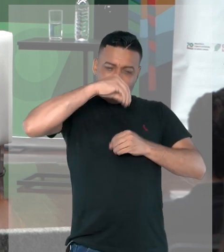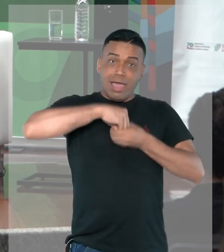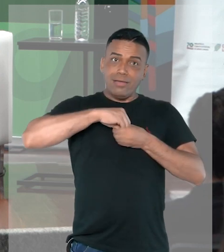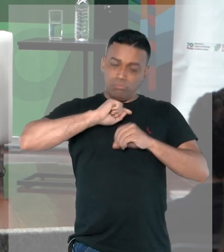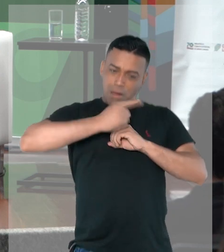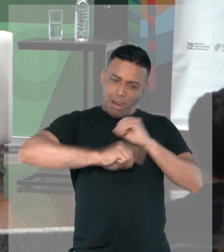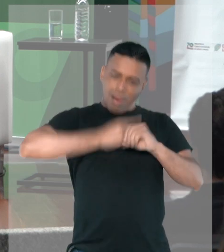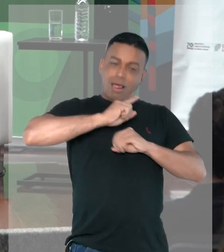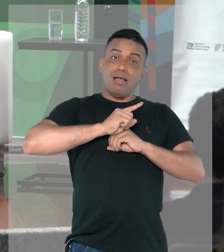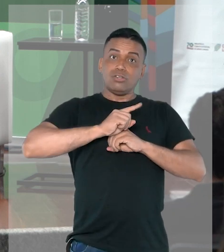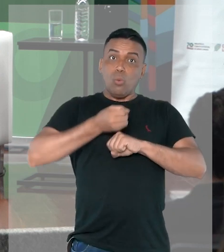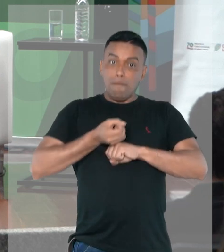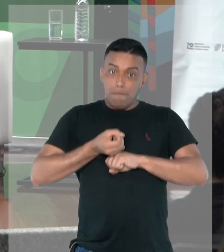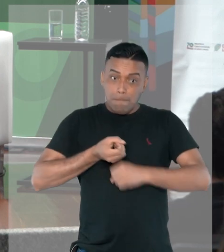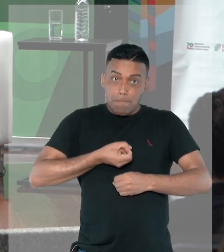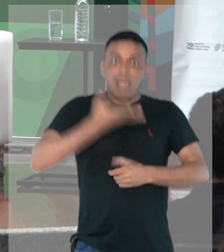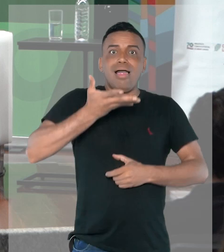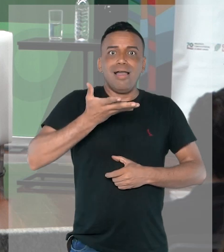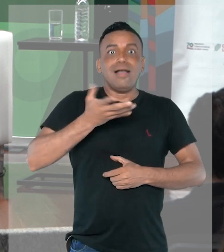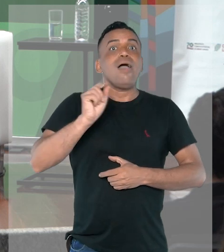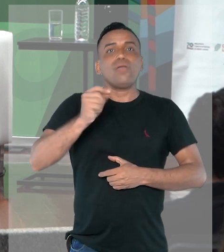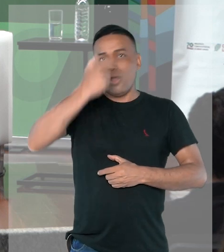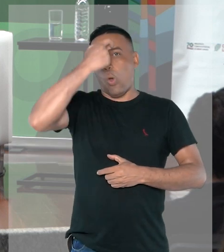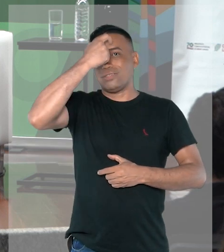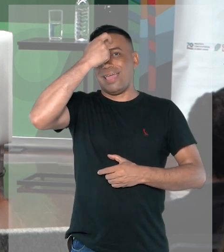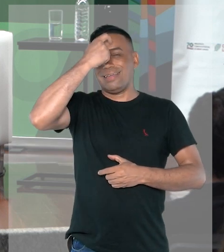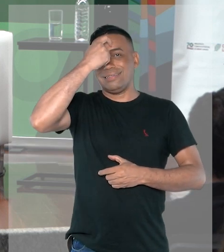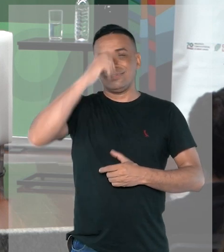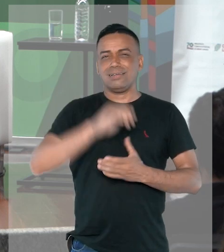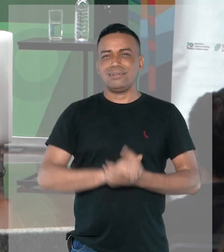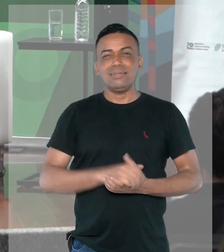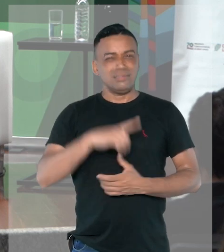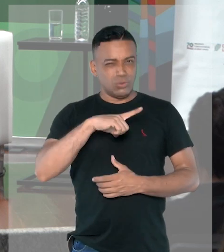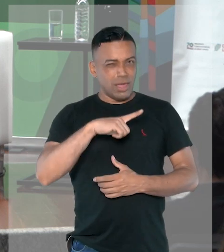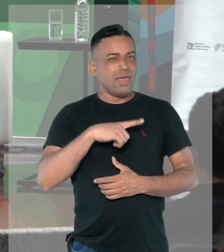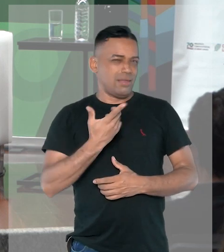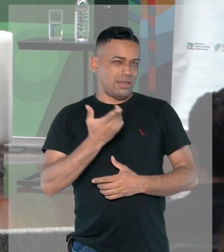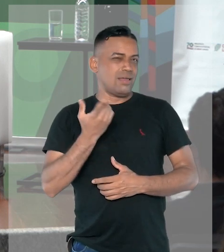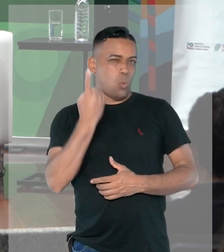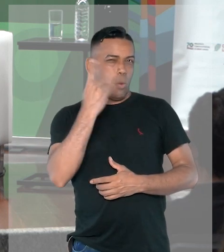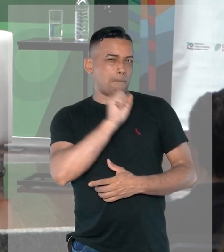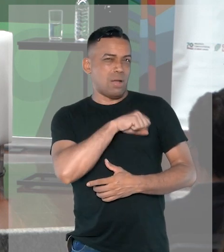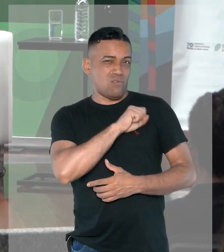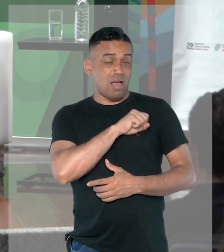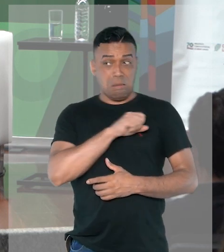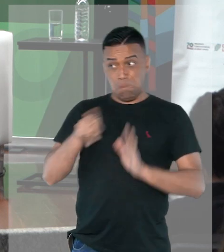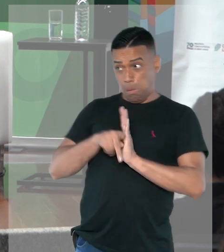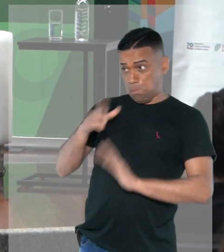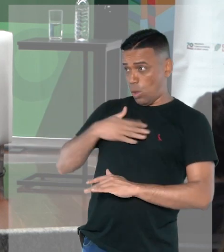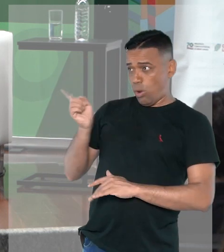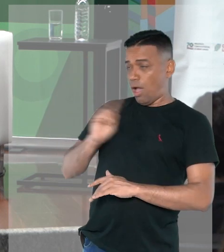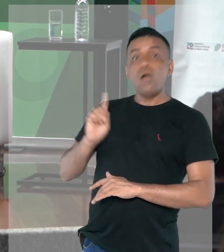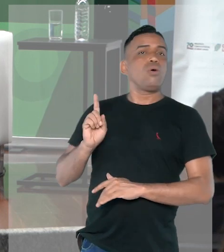quando uma delas vem à superfície, que a gente vai chamar de consciência. Né? E se vê uma coisa bem malvadinha e ruim, não é dizer isso não é meu, é seu sim. É